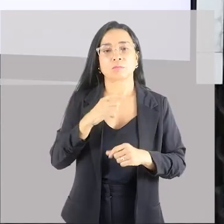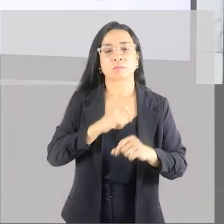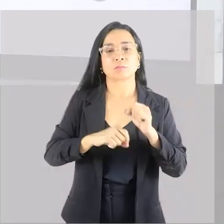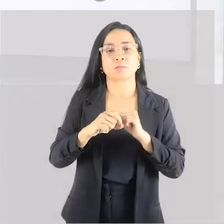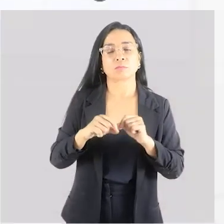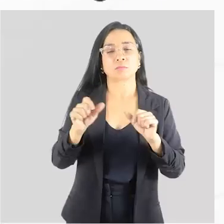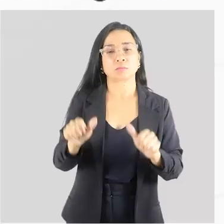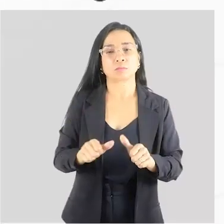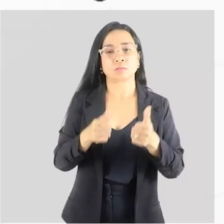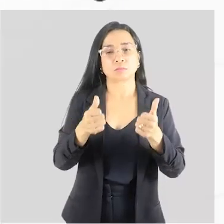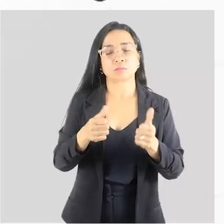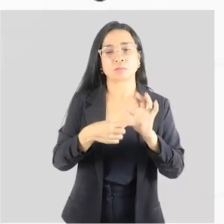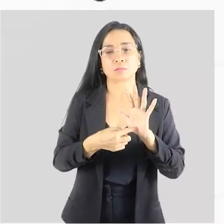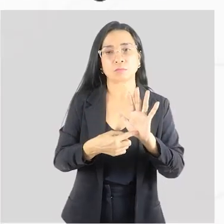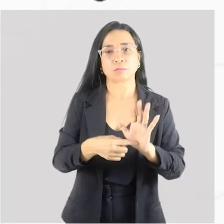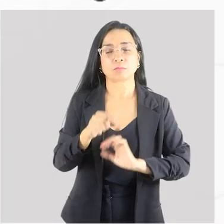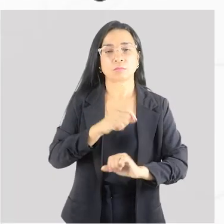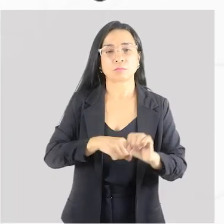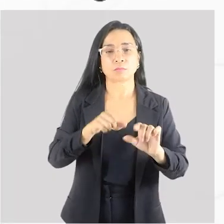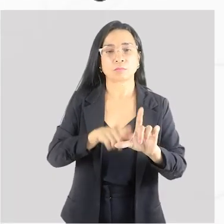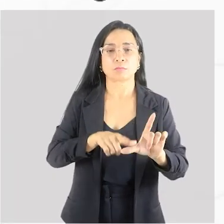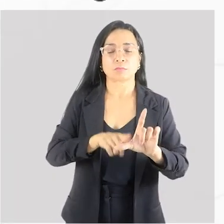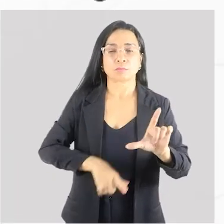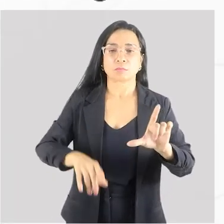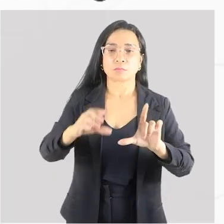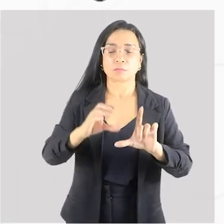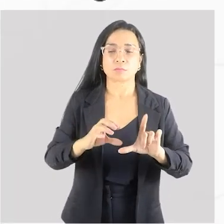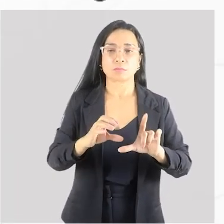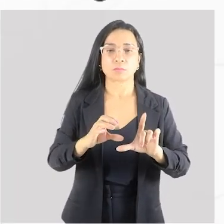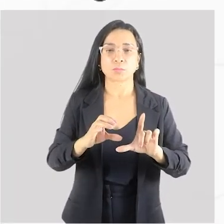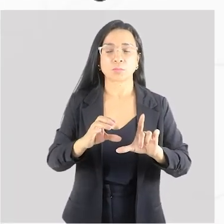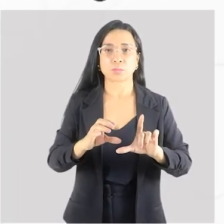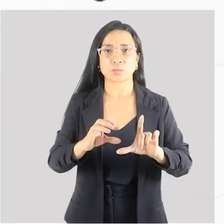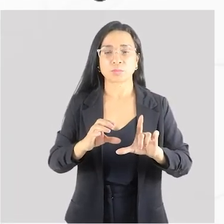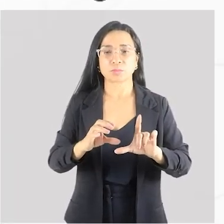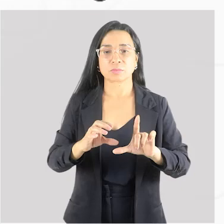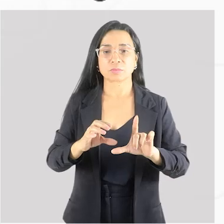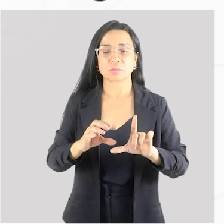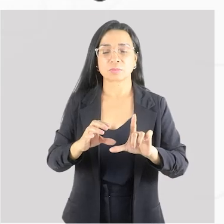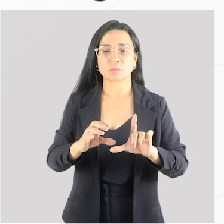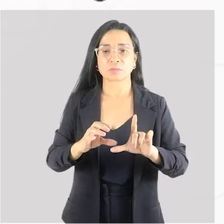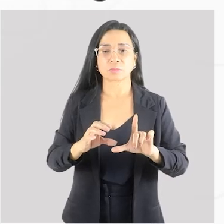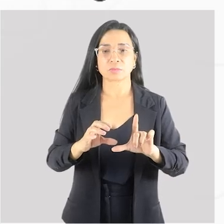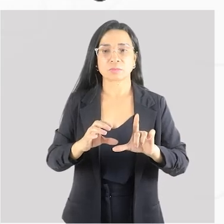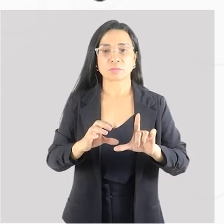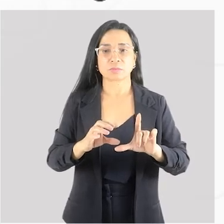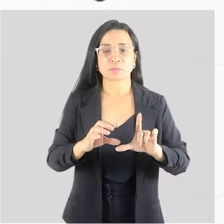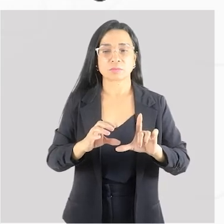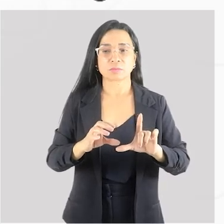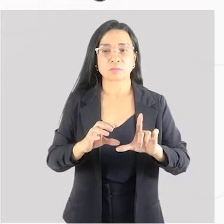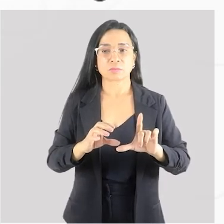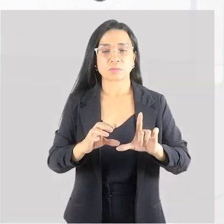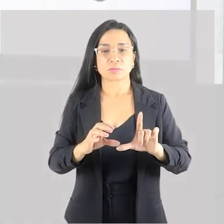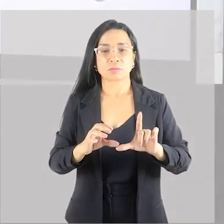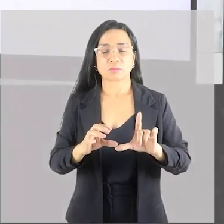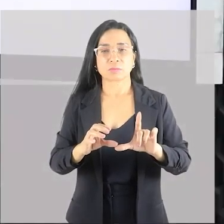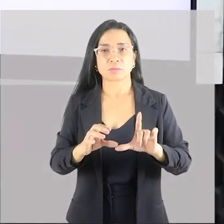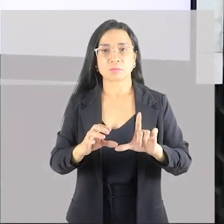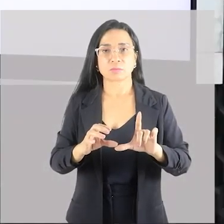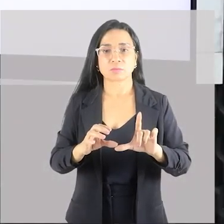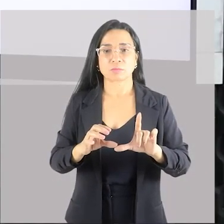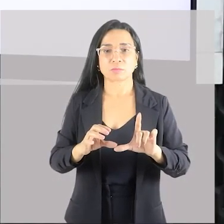como melhor nos apresenta é a letra C. Segundo Locke, a origem do poder político depende do estado de